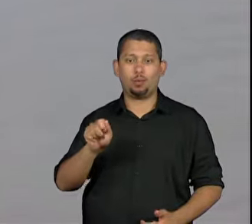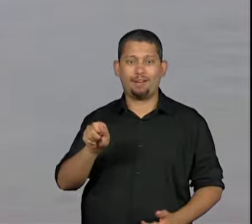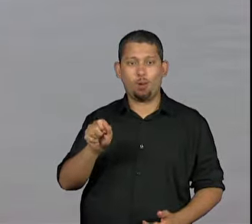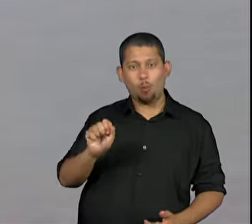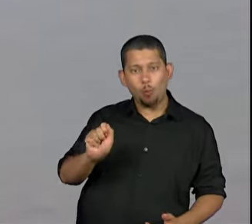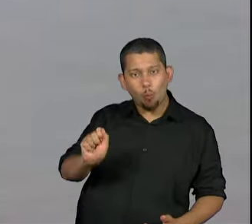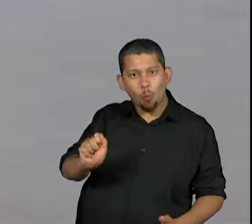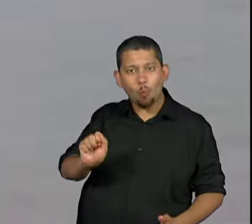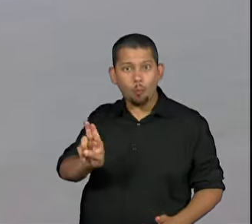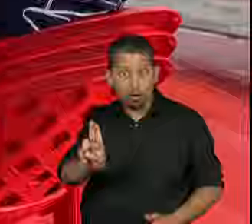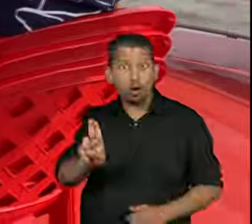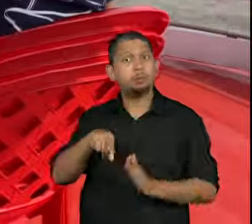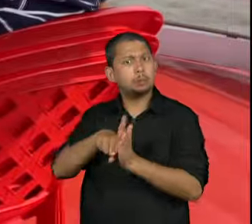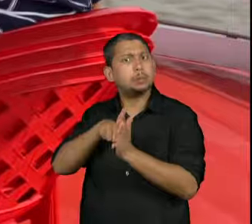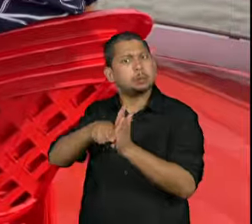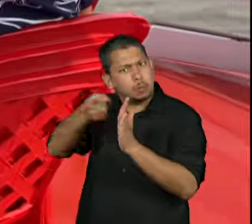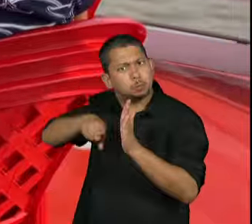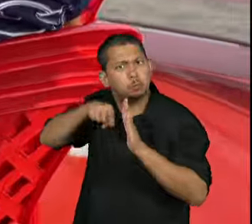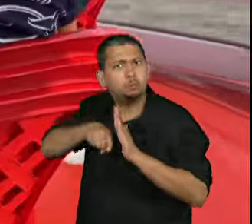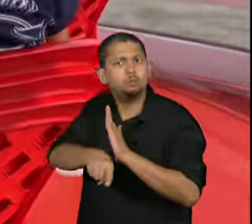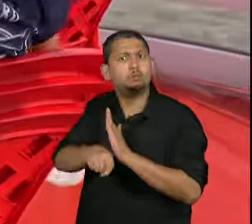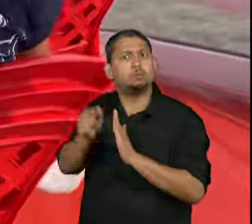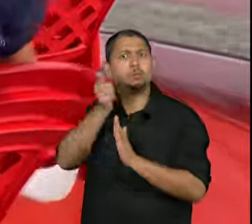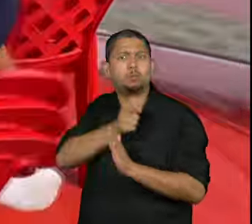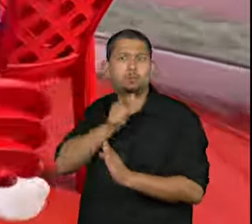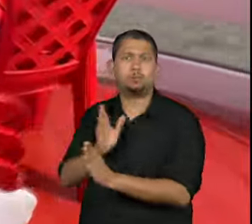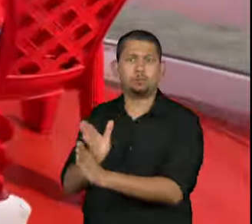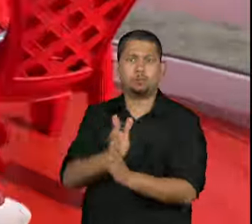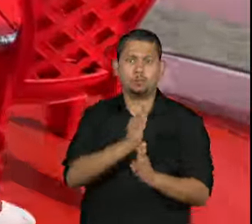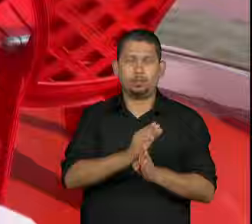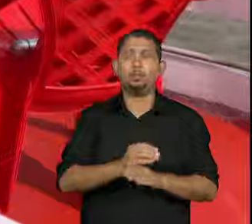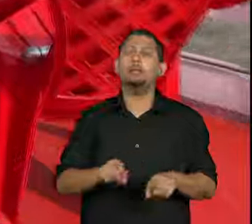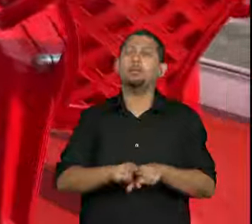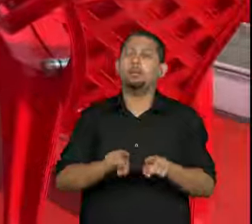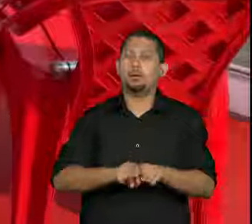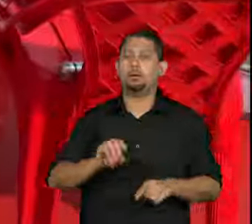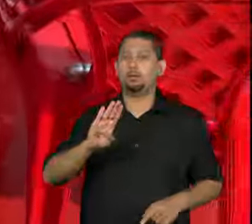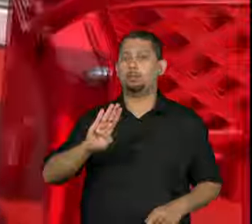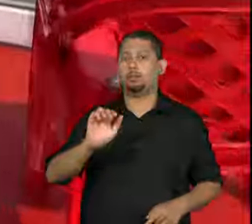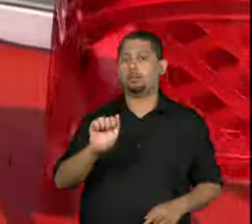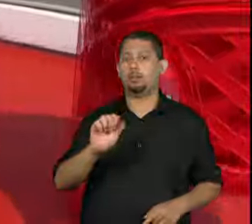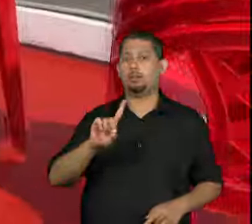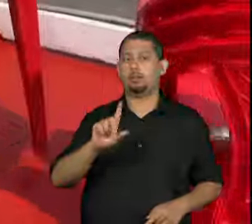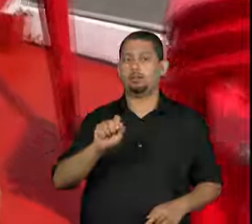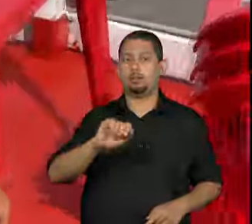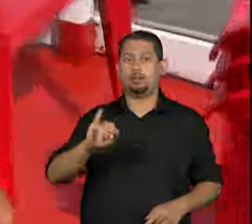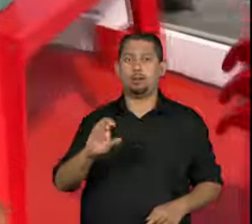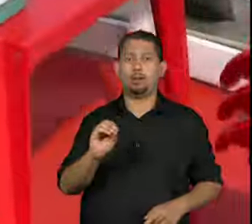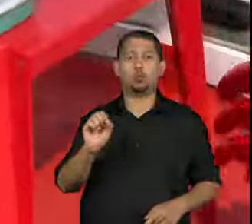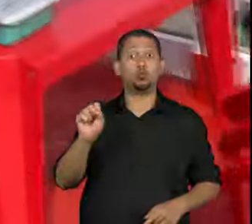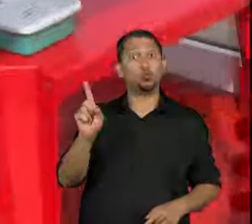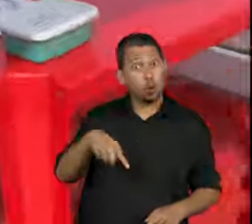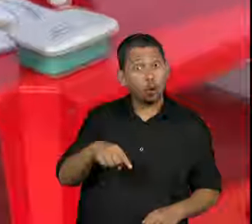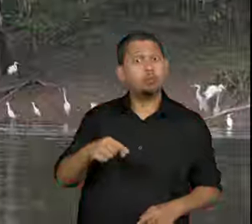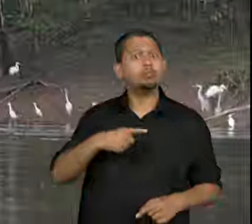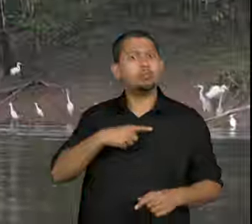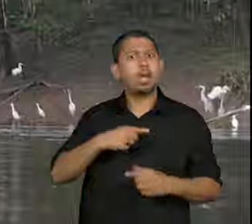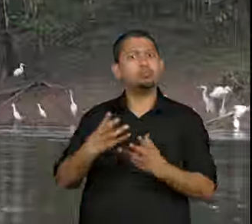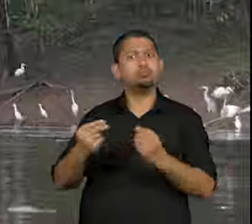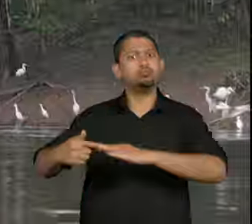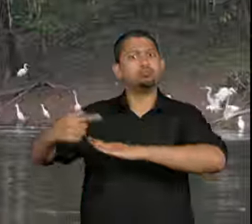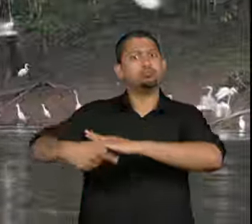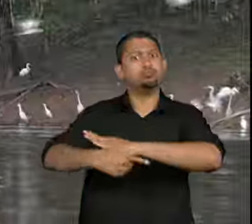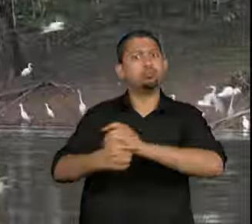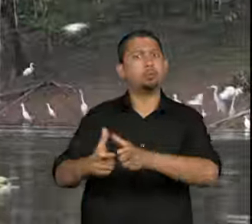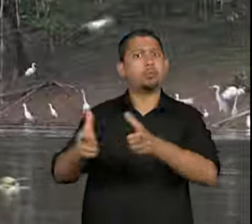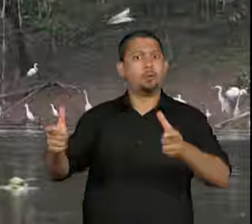mais aprofundados. E ainda a região do Lago Badajoz, outro ponto de grande concentração das espécies. O